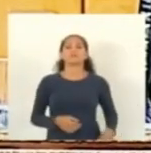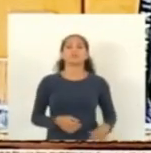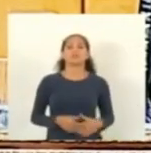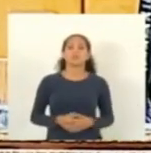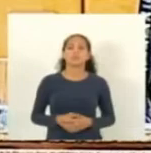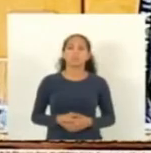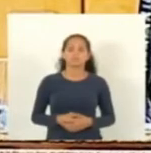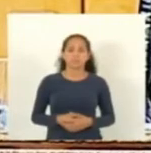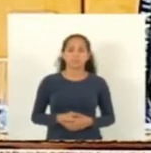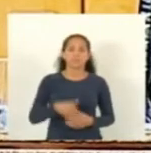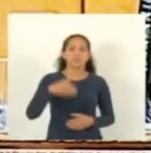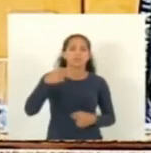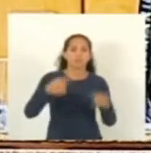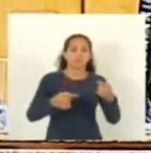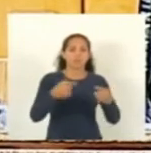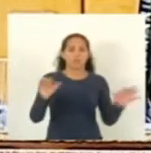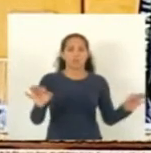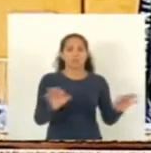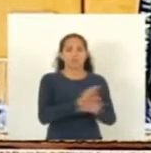encerrada a discussão